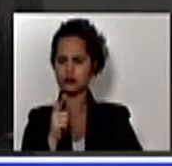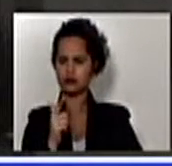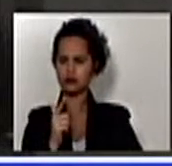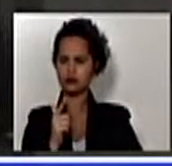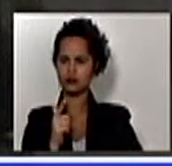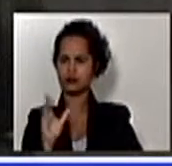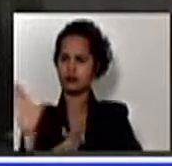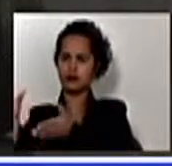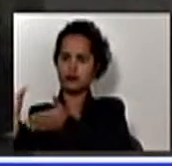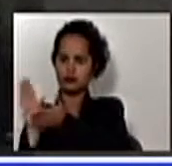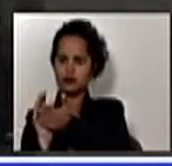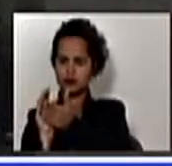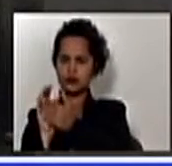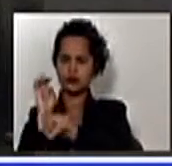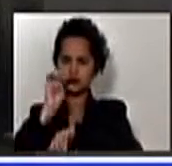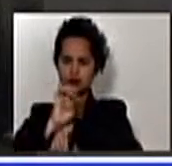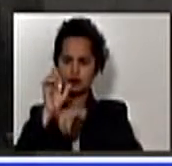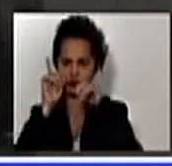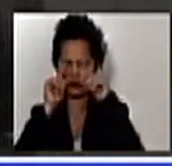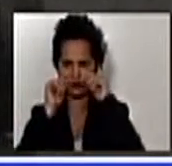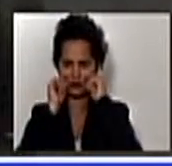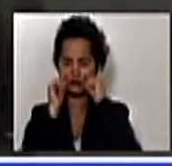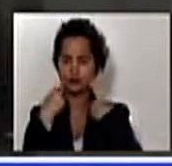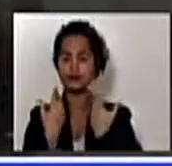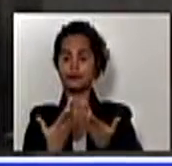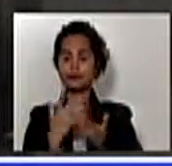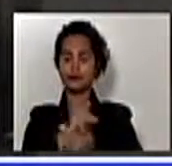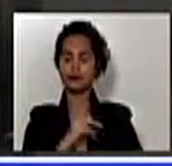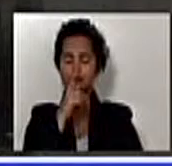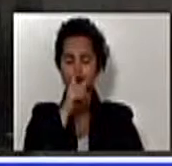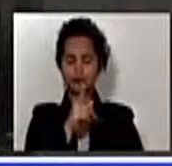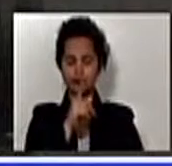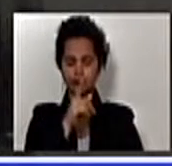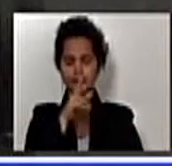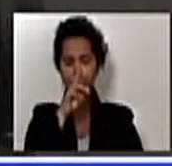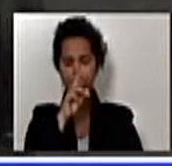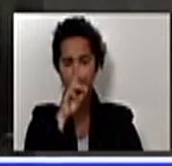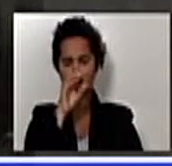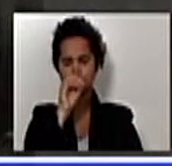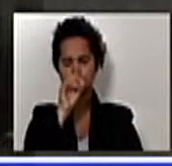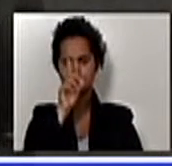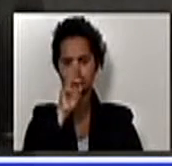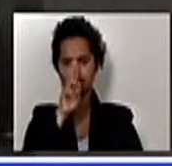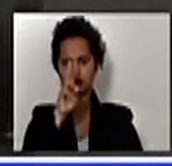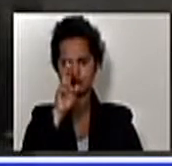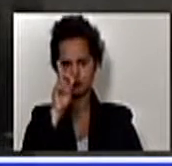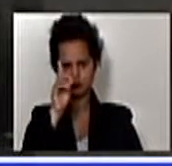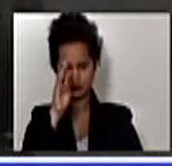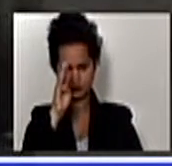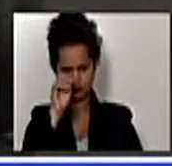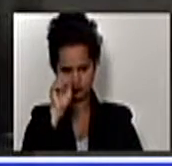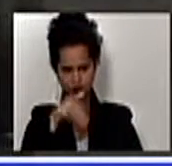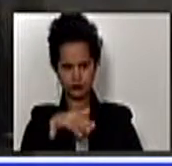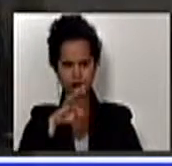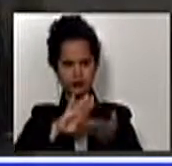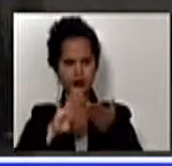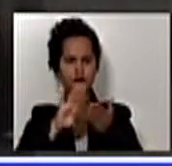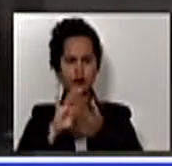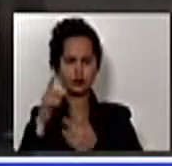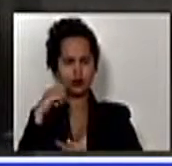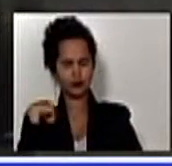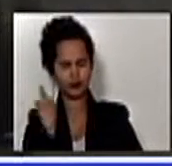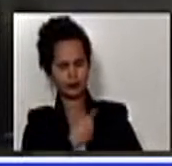tipo de recurso para o estado. Então, o Produban é um desses exemplos e que a gente tem tratado ele de forma